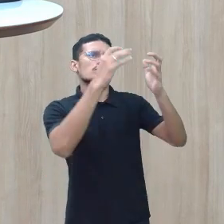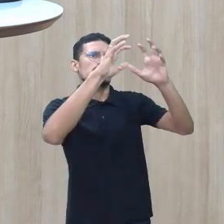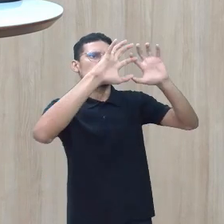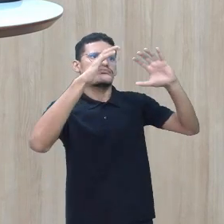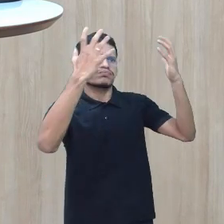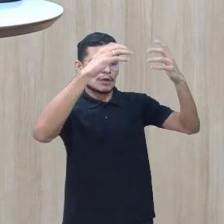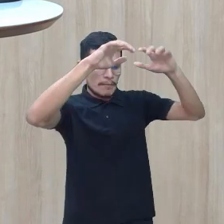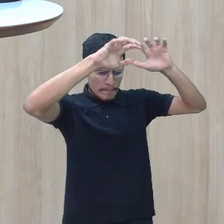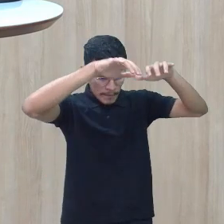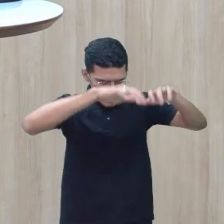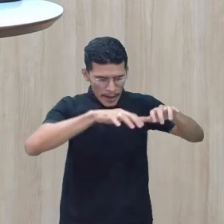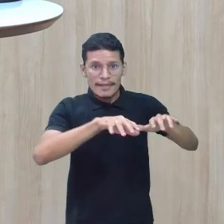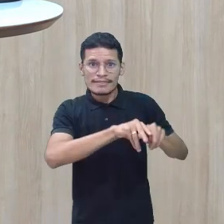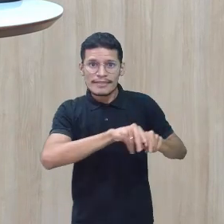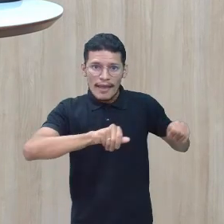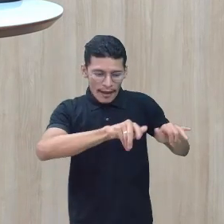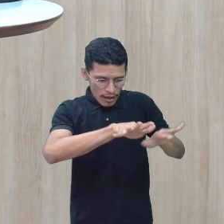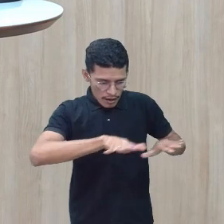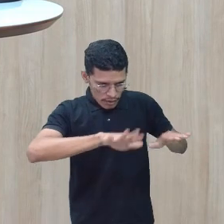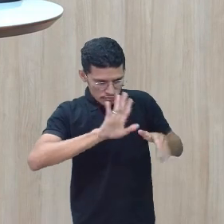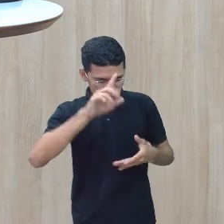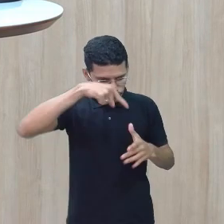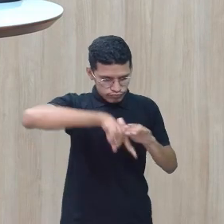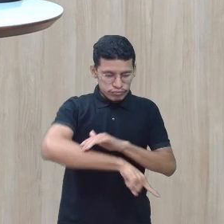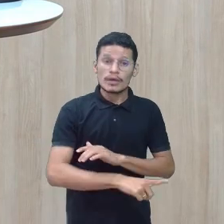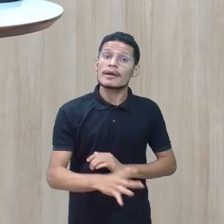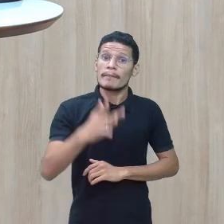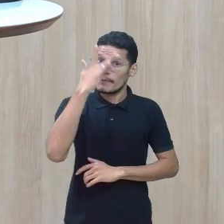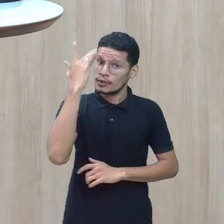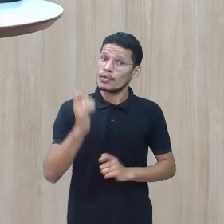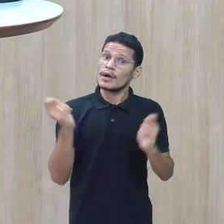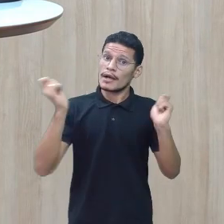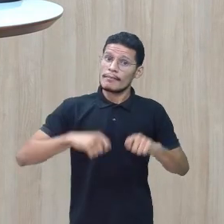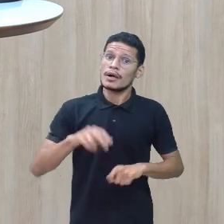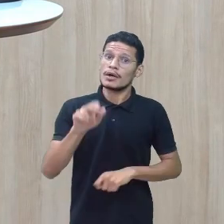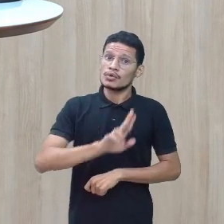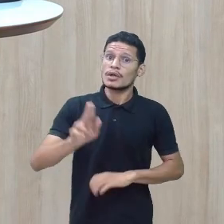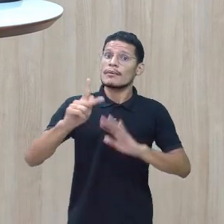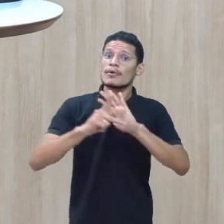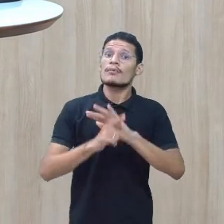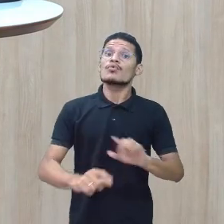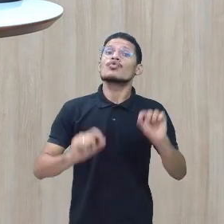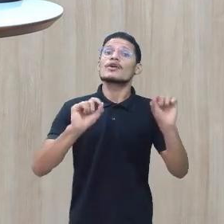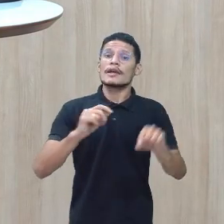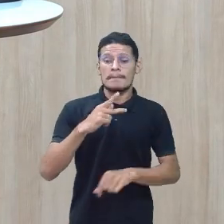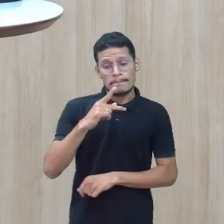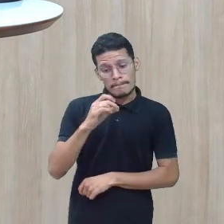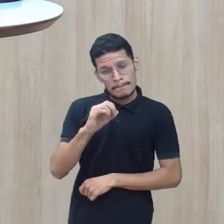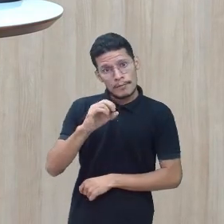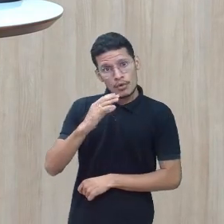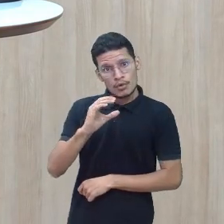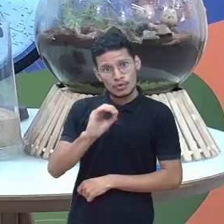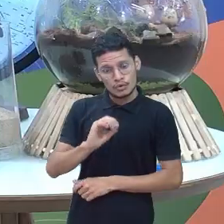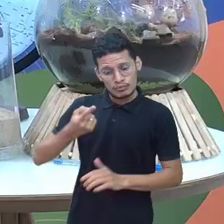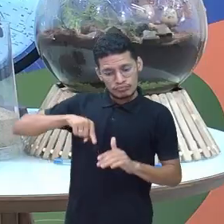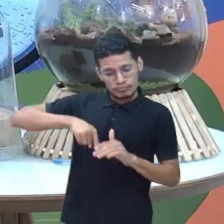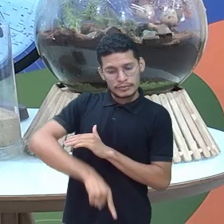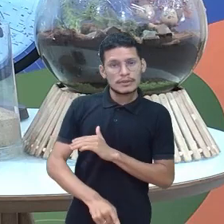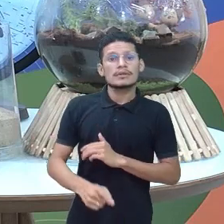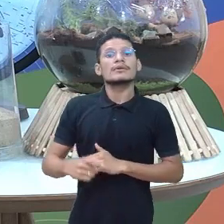os lençóis subterrâneos. Muitas pessoas usam também poços, principalmente nos locais que têm escassez de